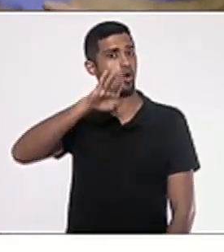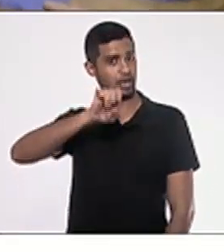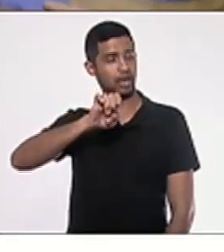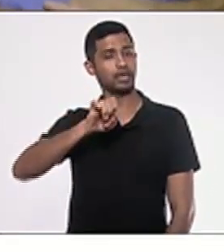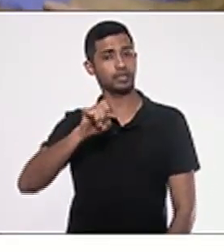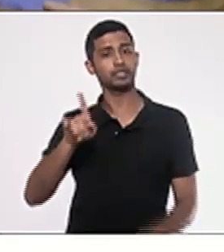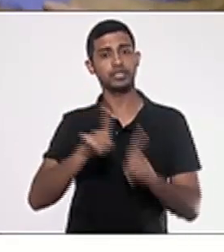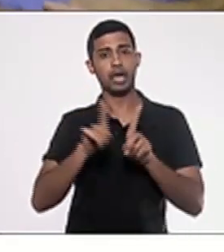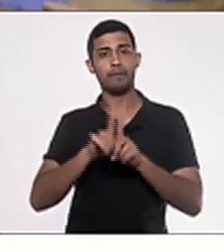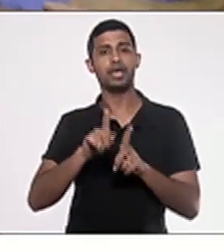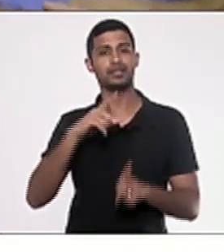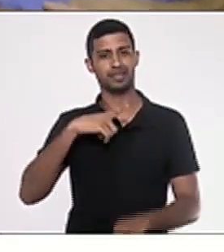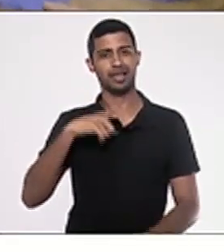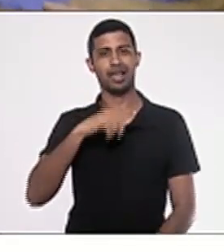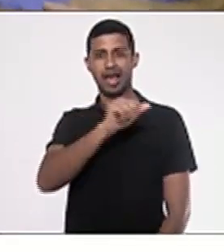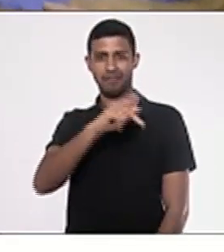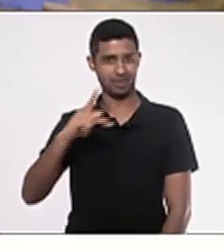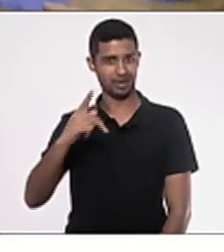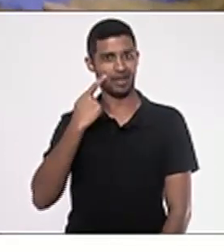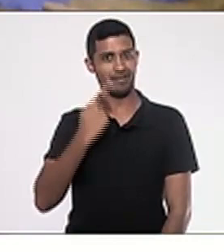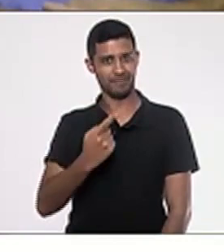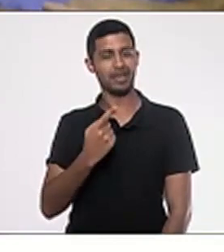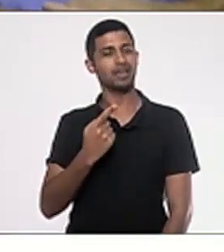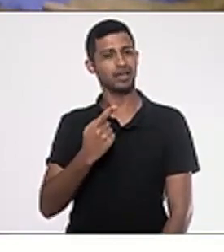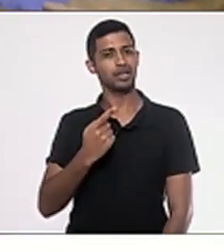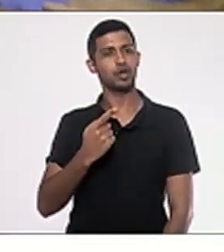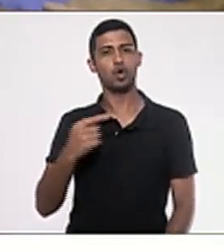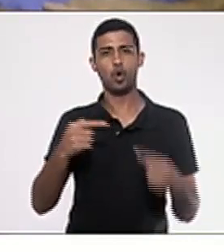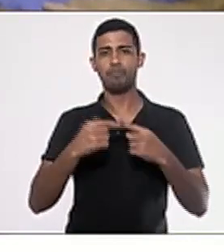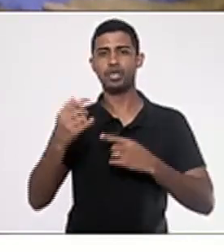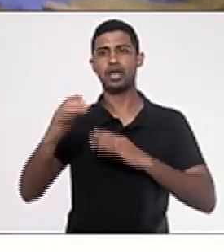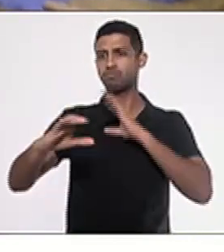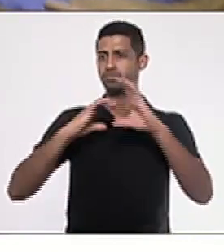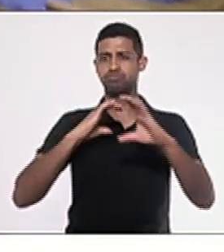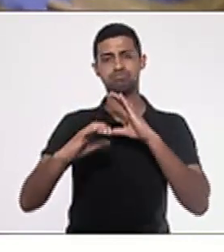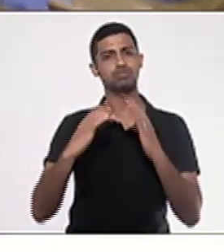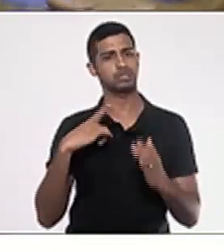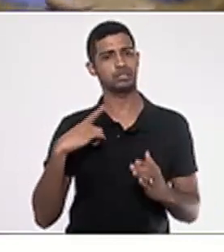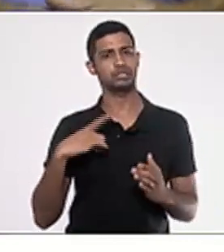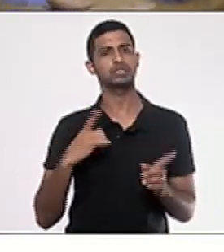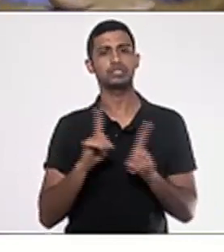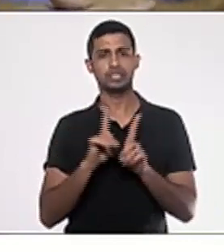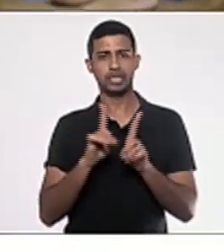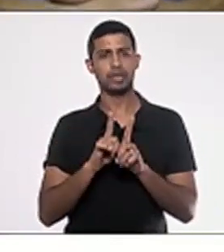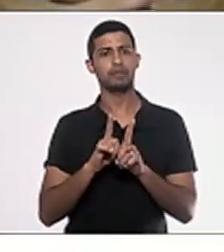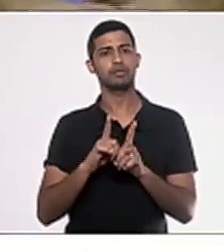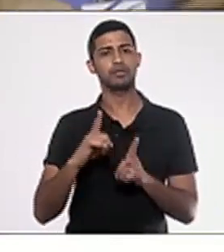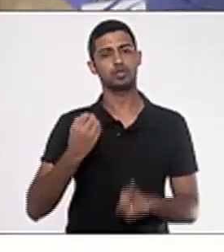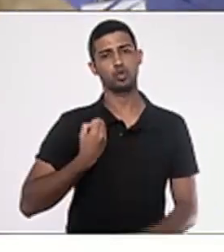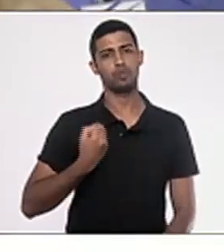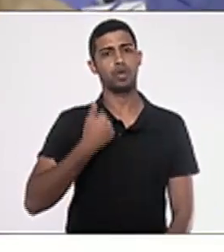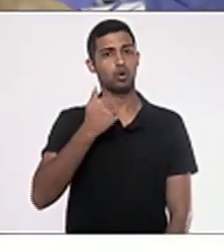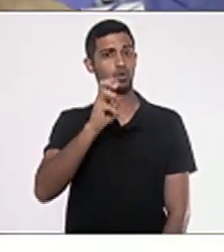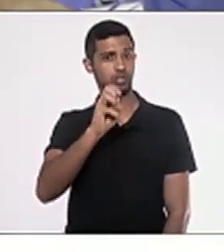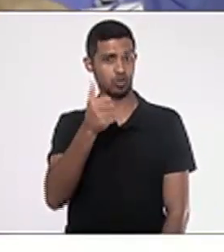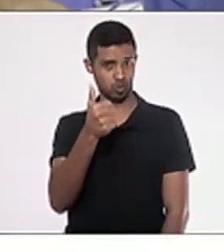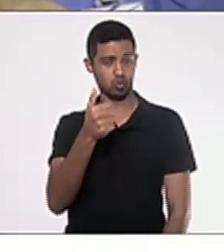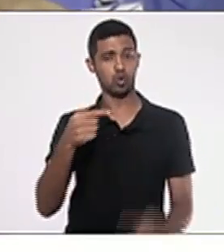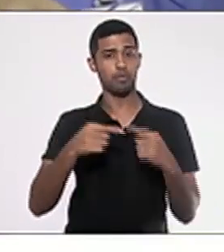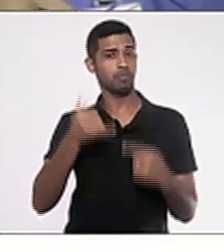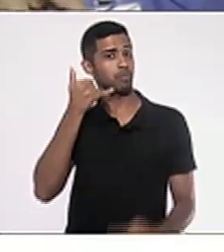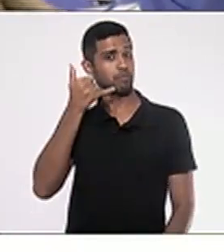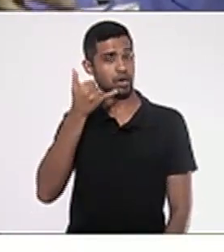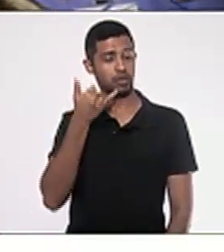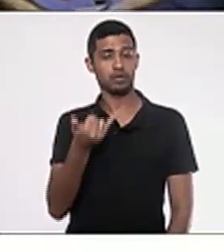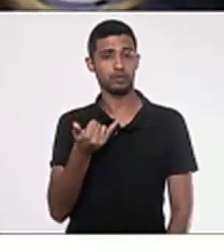atendimento através do aplicativo, que são nossas portas de entrada. Nós temos também o atendimento pelo 151, que é o telefone,